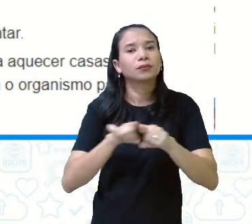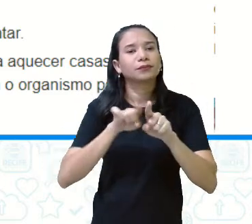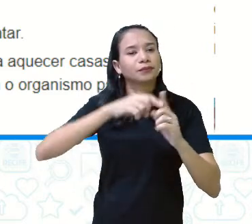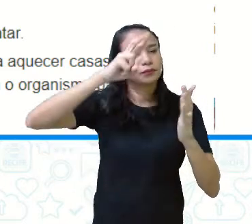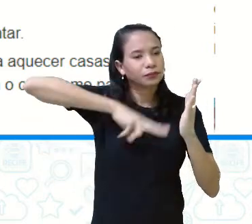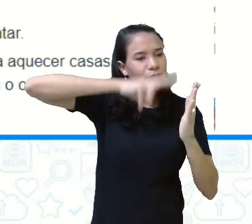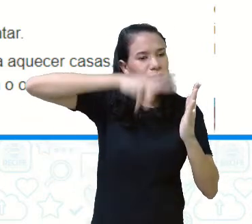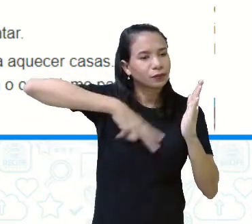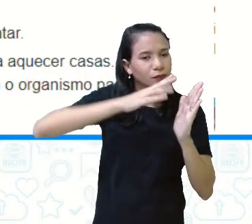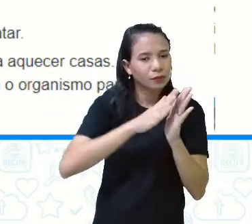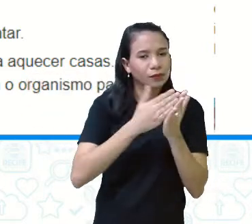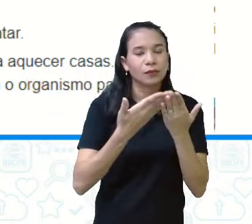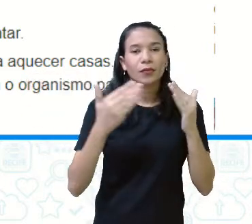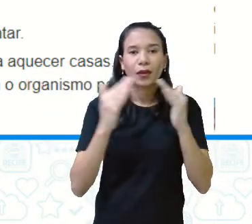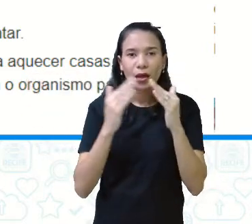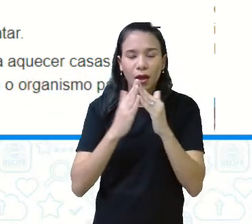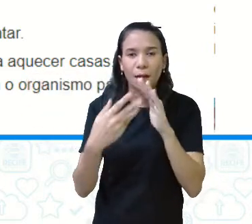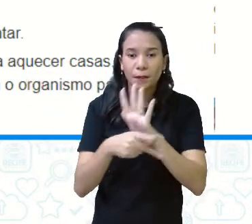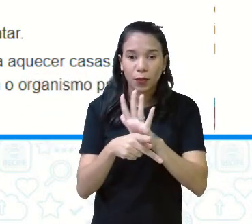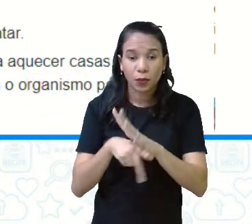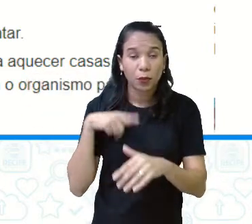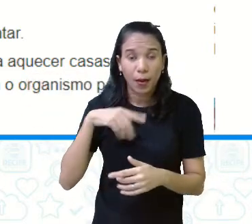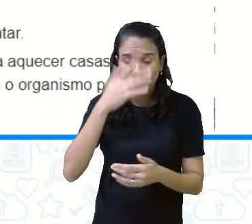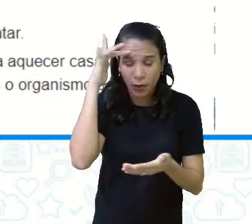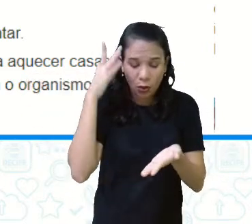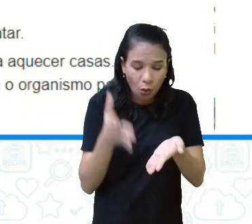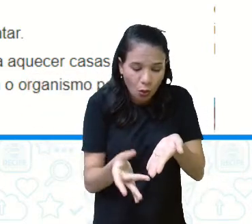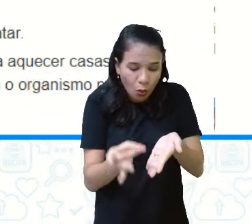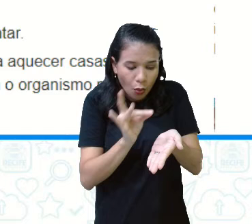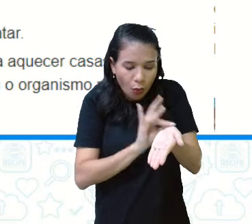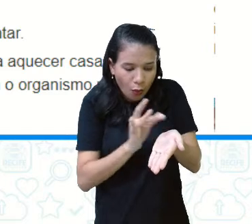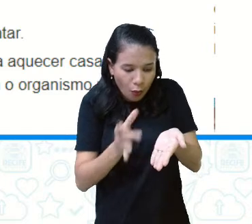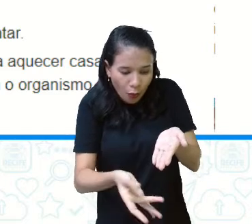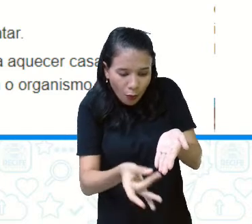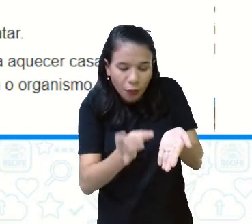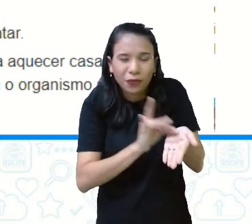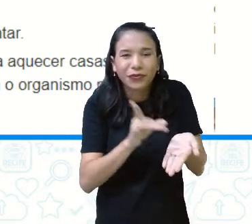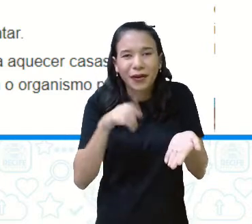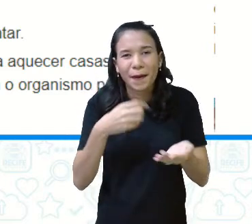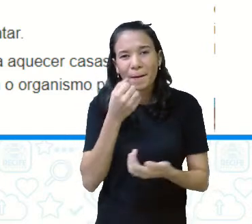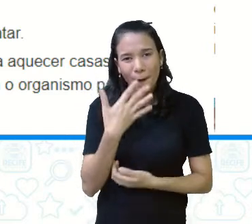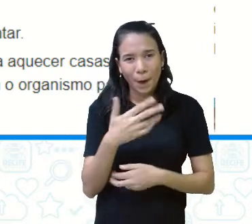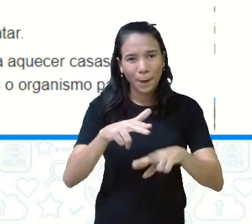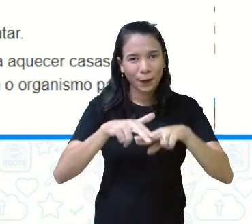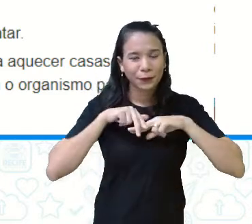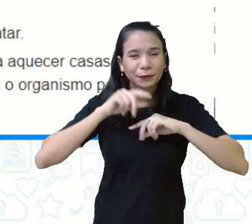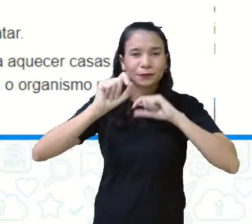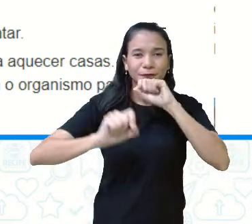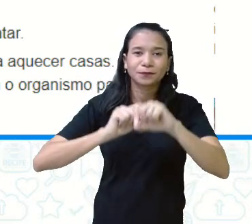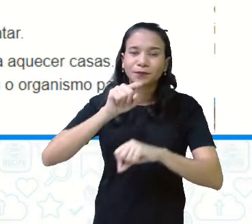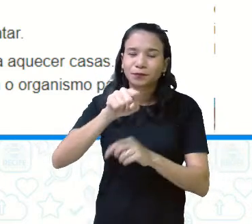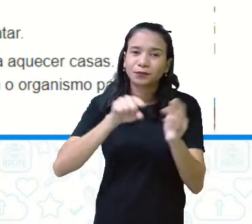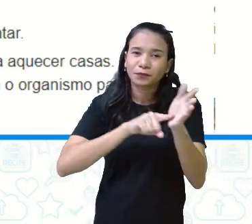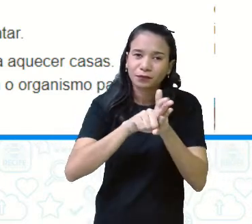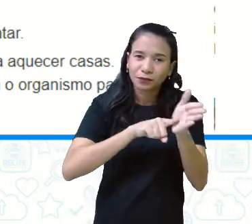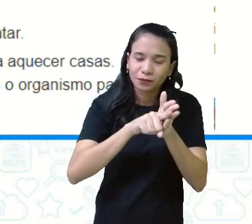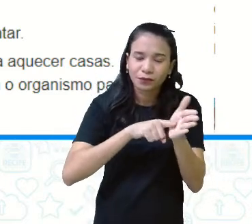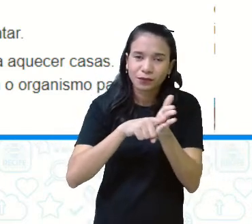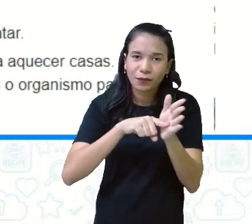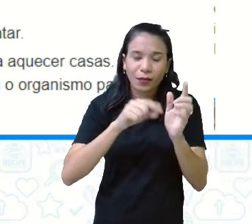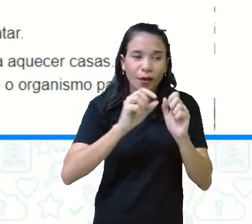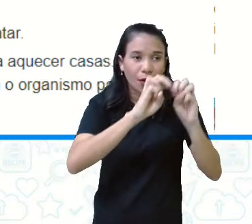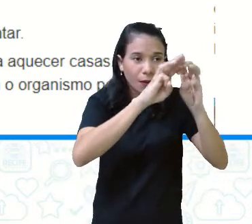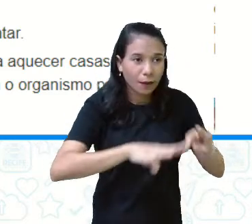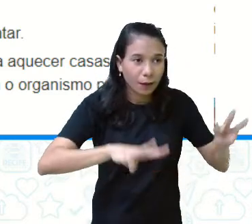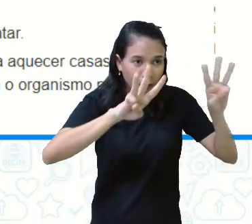ler livros, não é, físicos, aquele toque na página, é uma coisa muito gostosa. Então você pesquisa numa página, pesquisa em